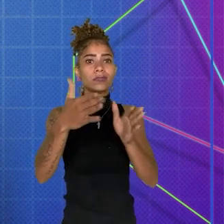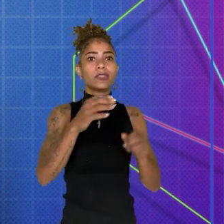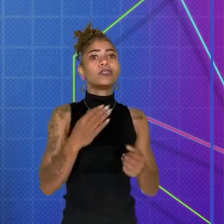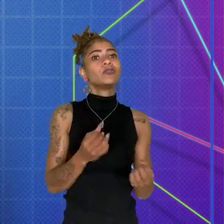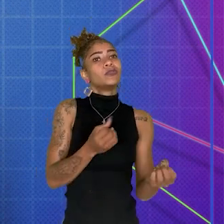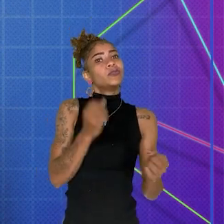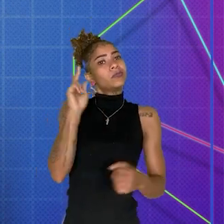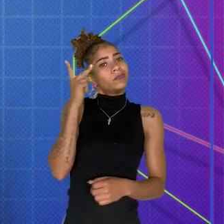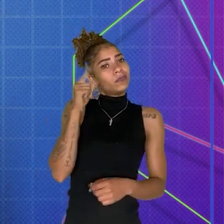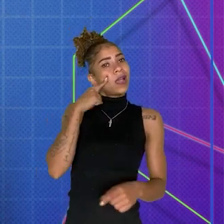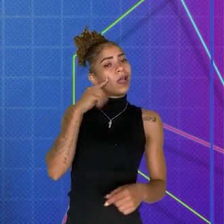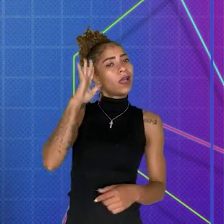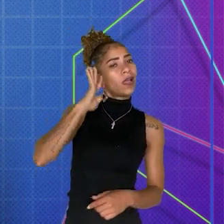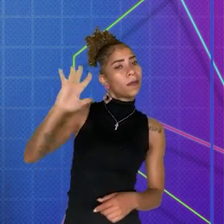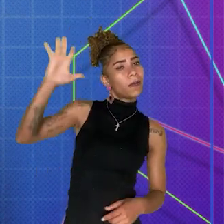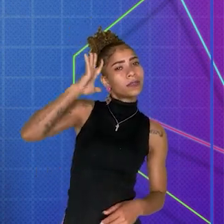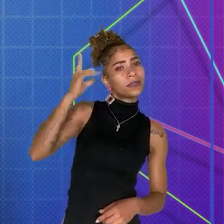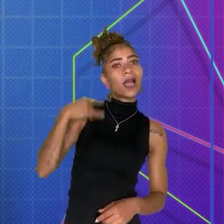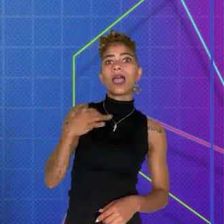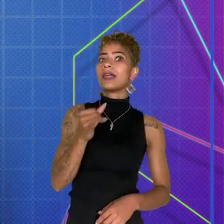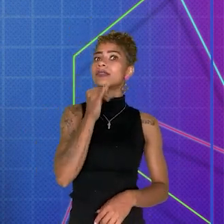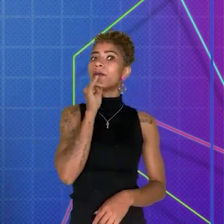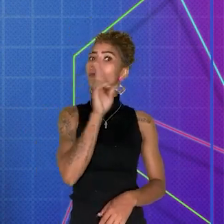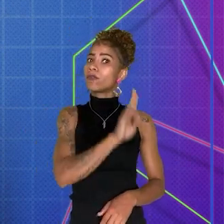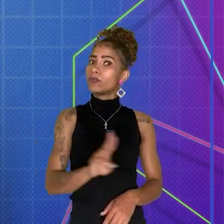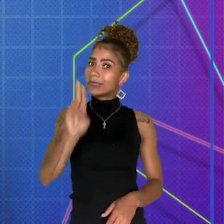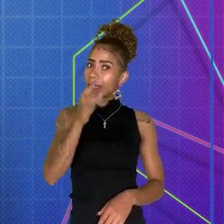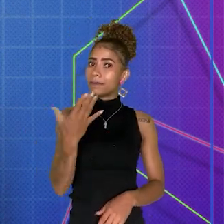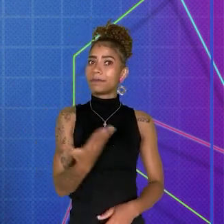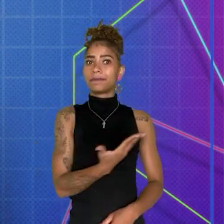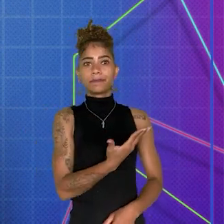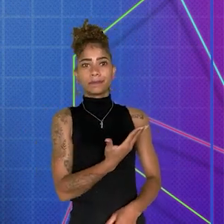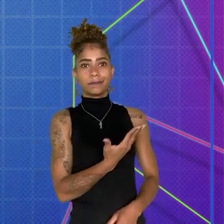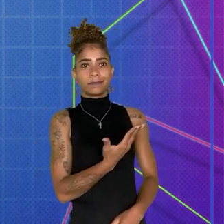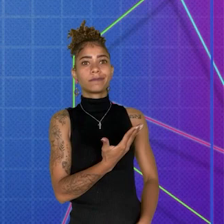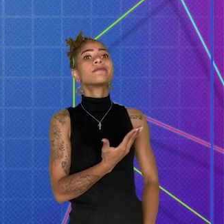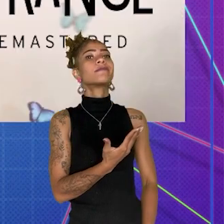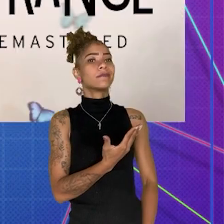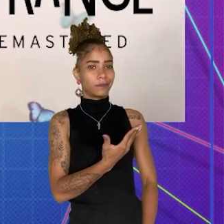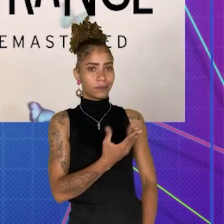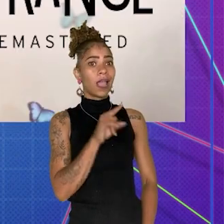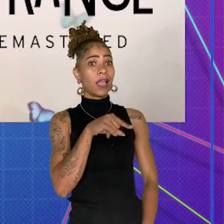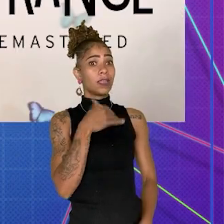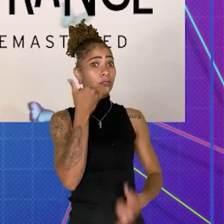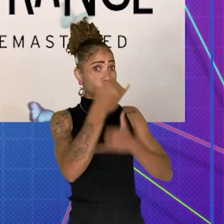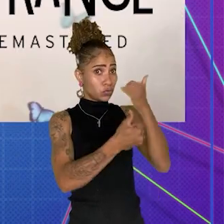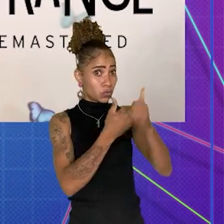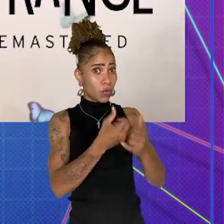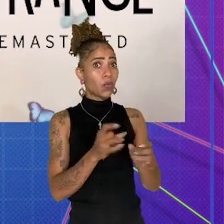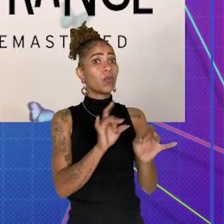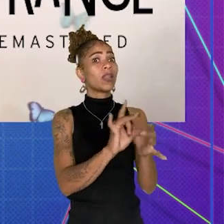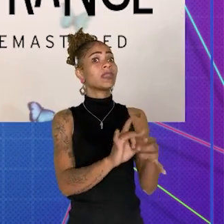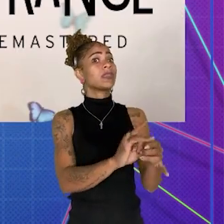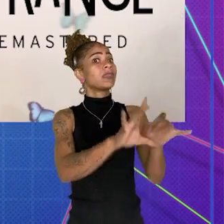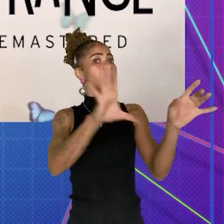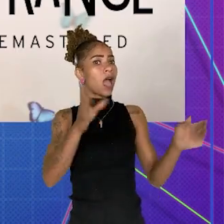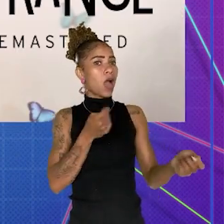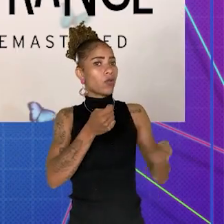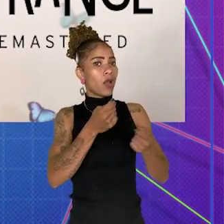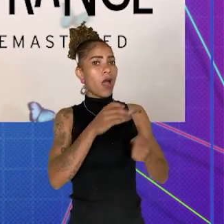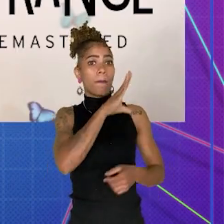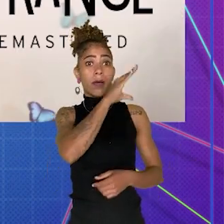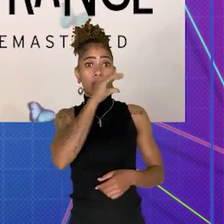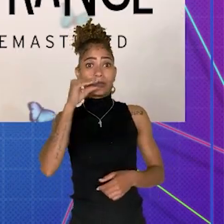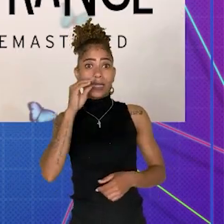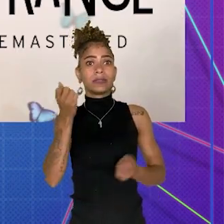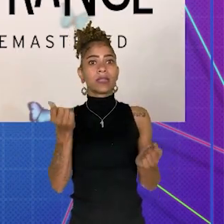bem como futuros imaginários. Mais alguns exemplos de jogos que se utilizaram disso. Life is Strange. Esse jogo permite ao jogador